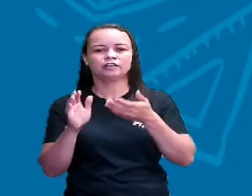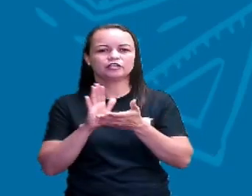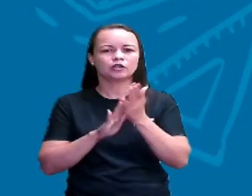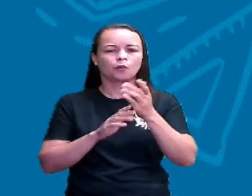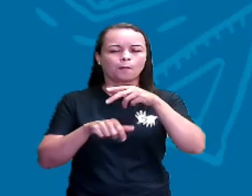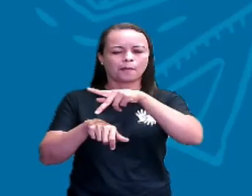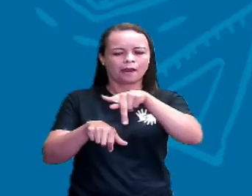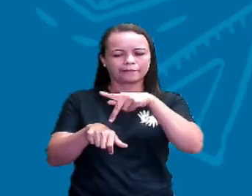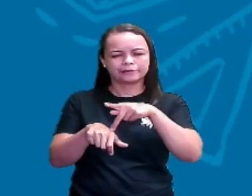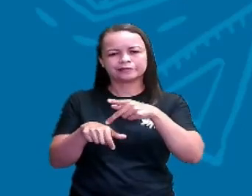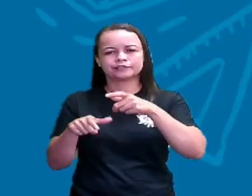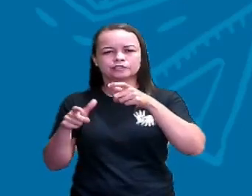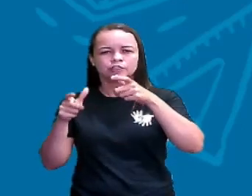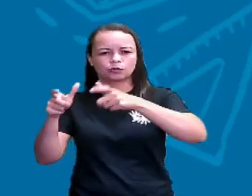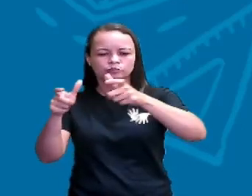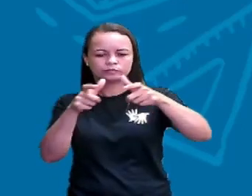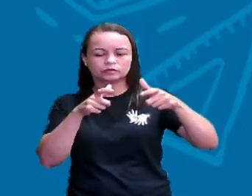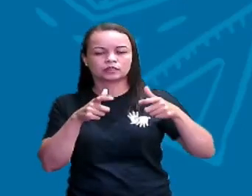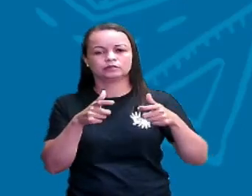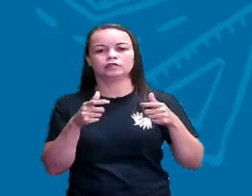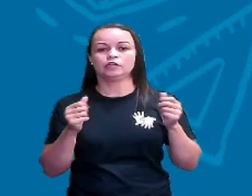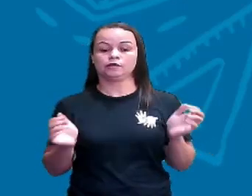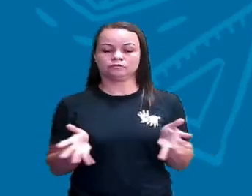acaba influenciando. Mas,